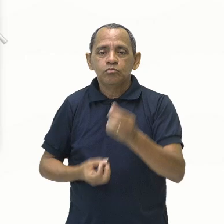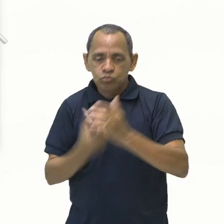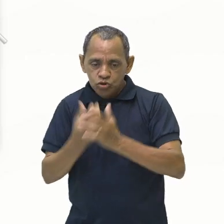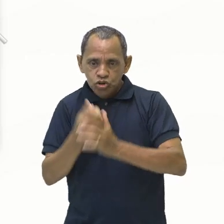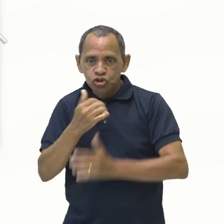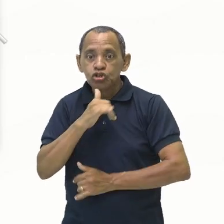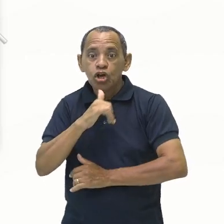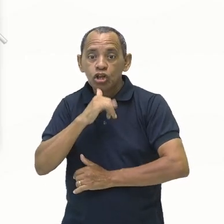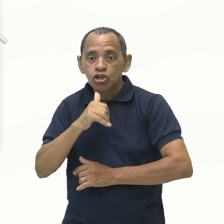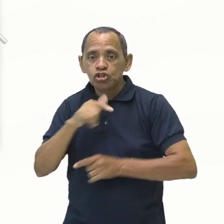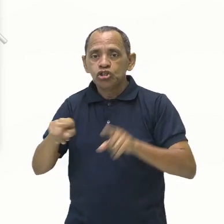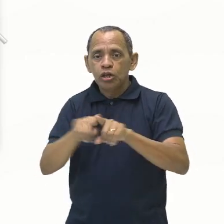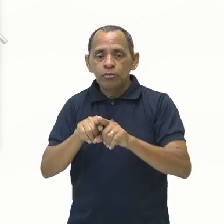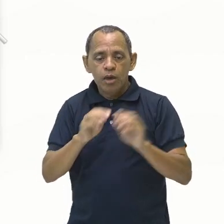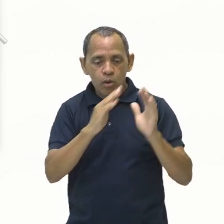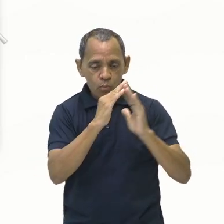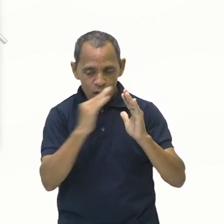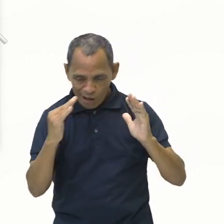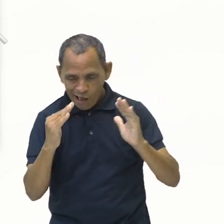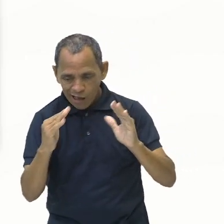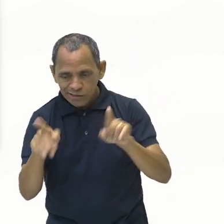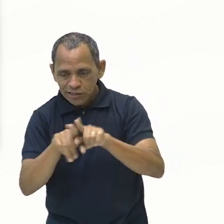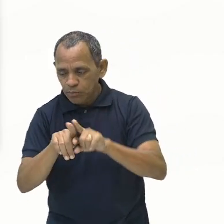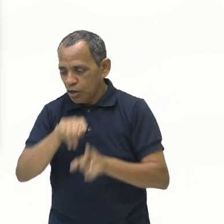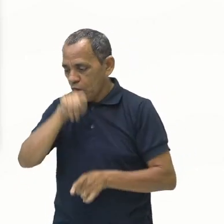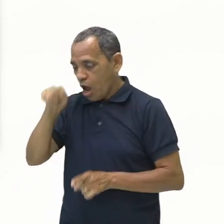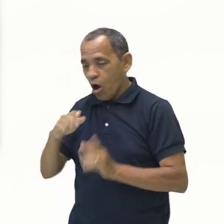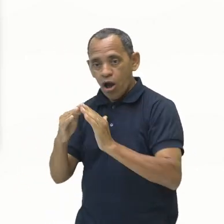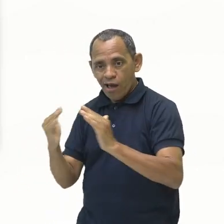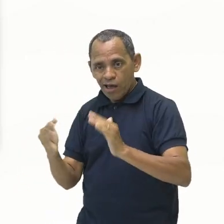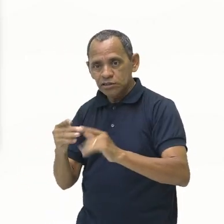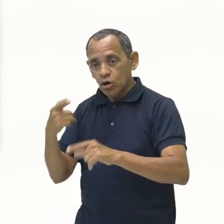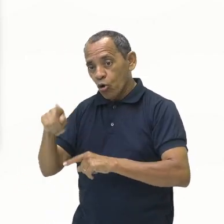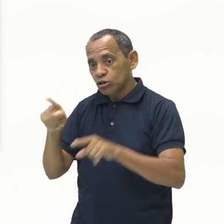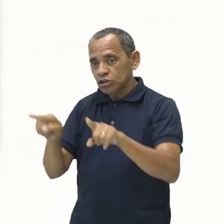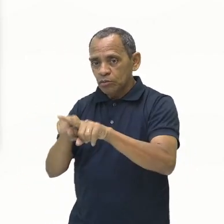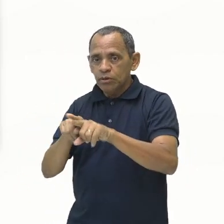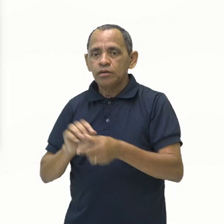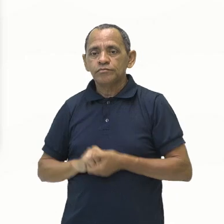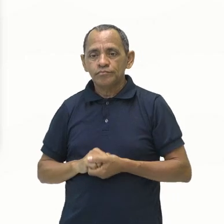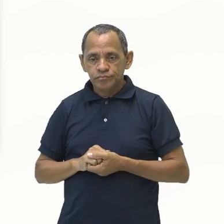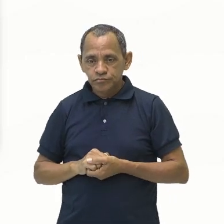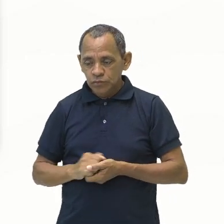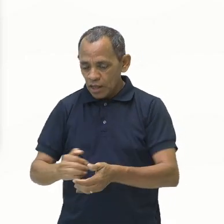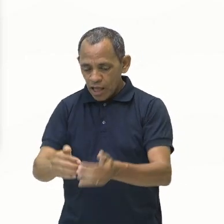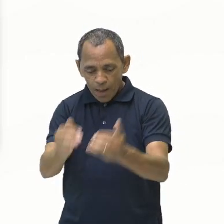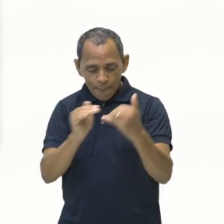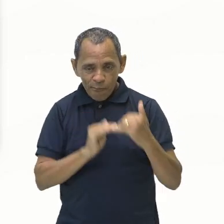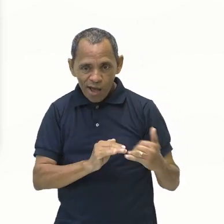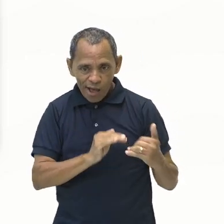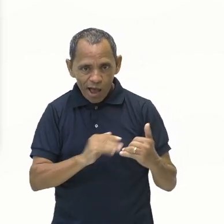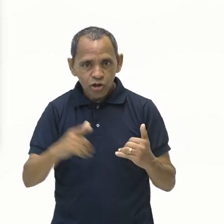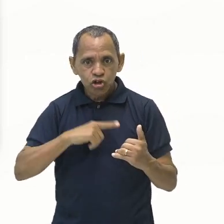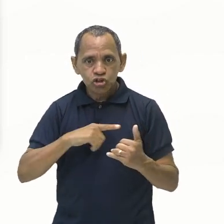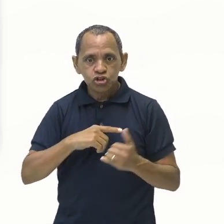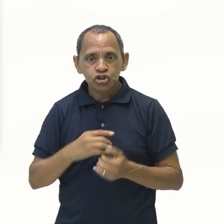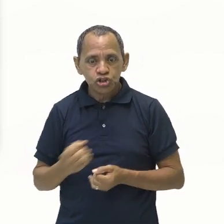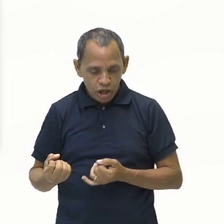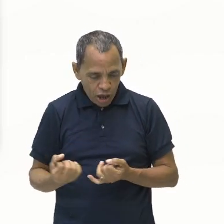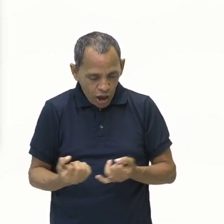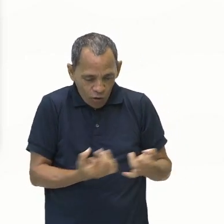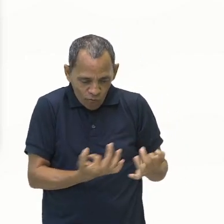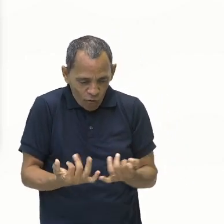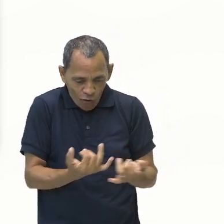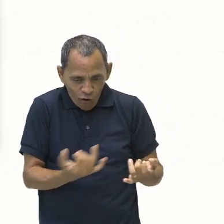e também na casa de purgar. Aqui nós temos a fornalha, que servia justamente para ferver, né, o